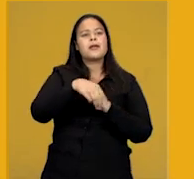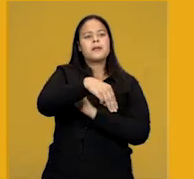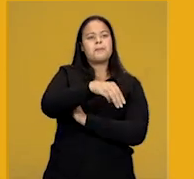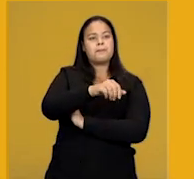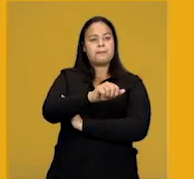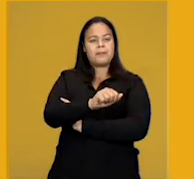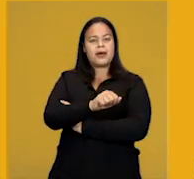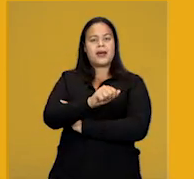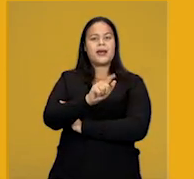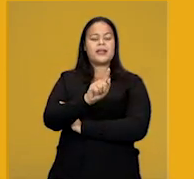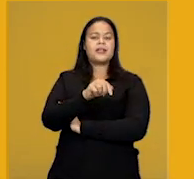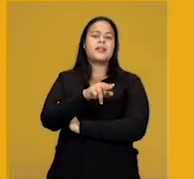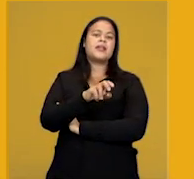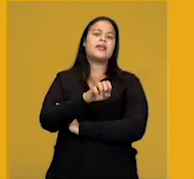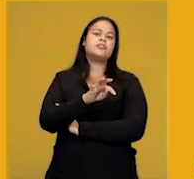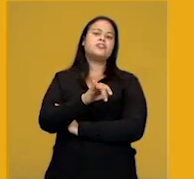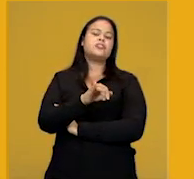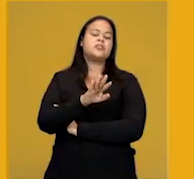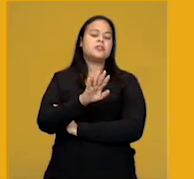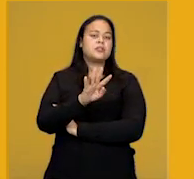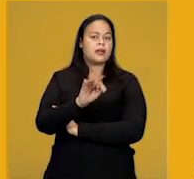e a ustita.